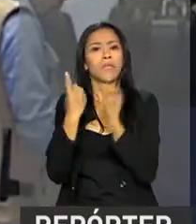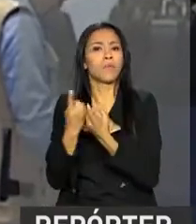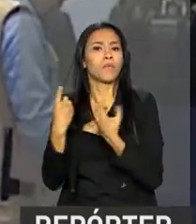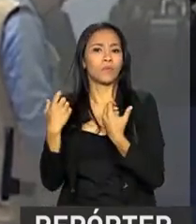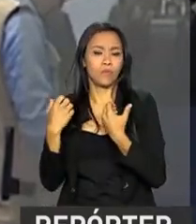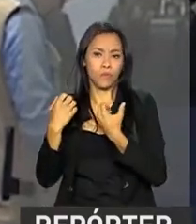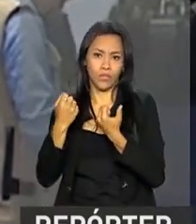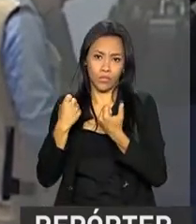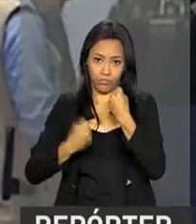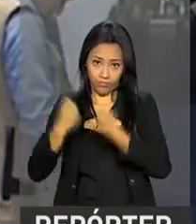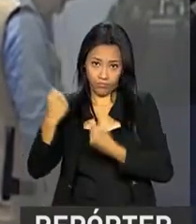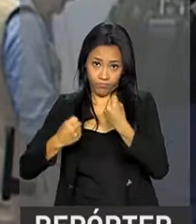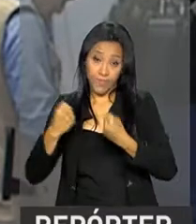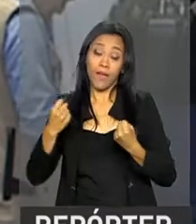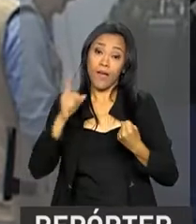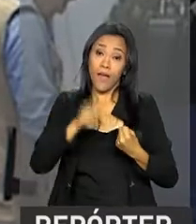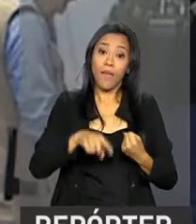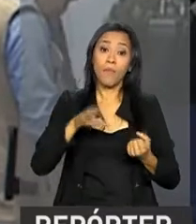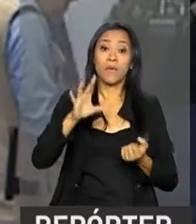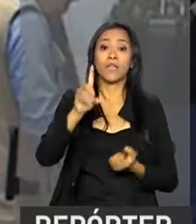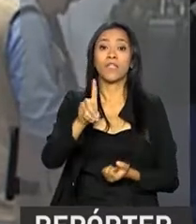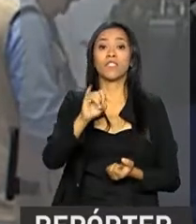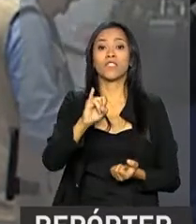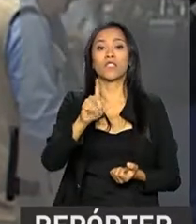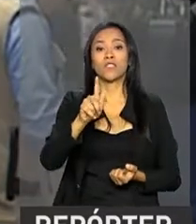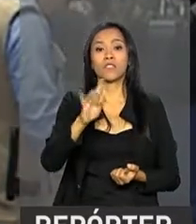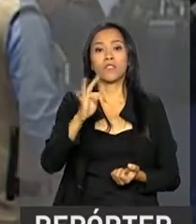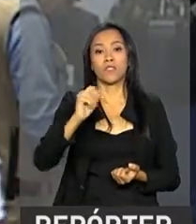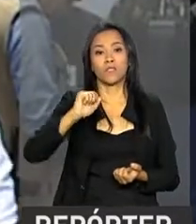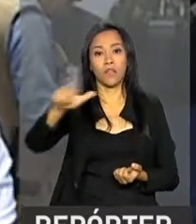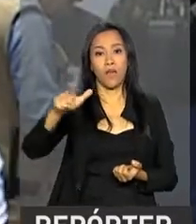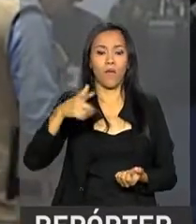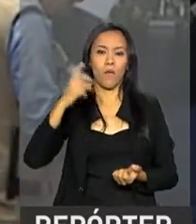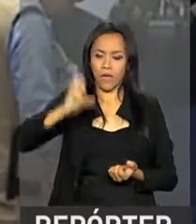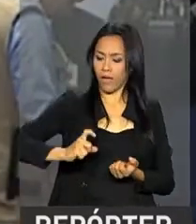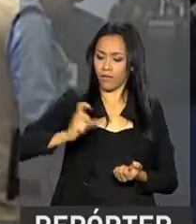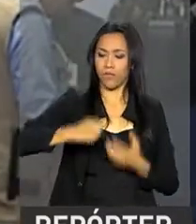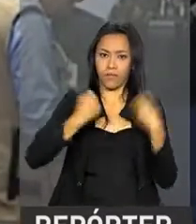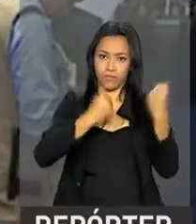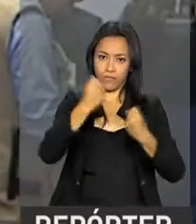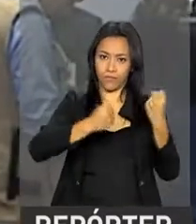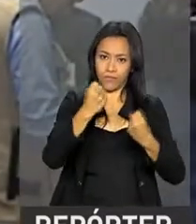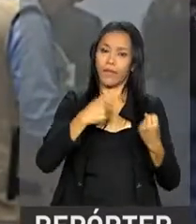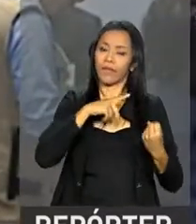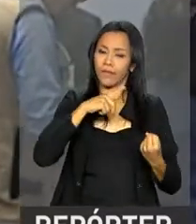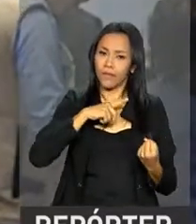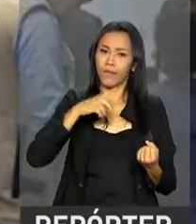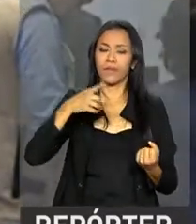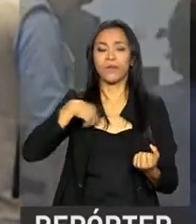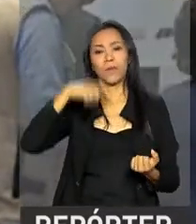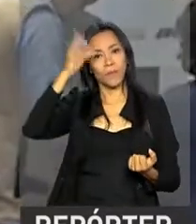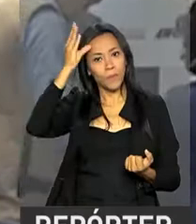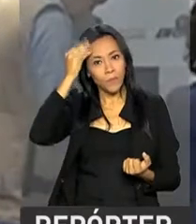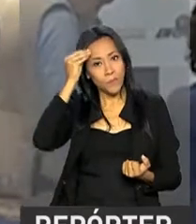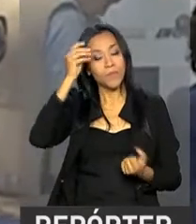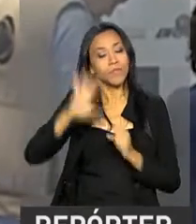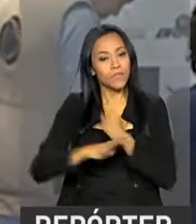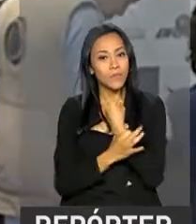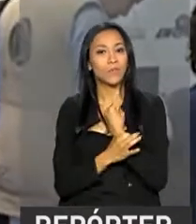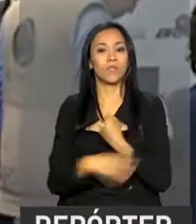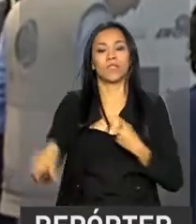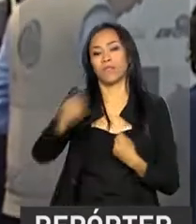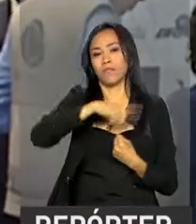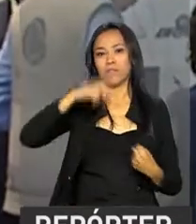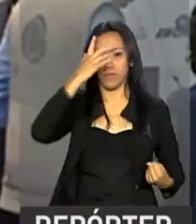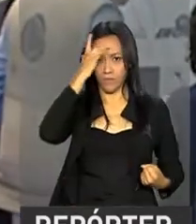cnh ii é uma versão digital da carteira nacional de habilitação que deve trazer mais comodidade e segurança aos